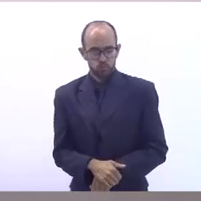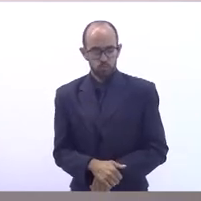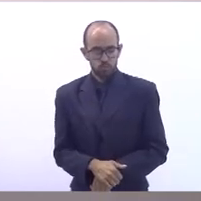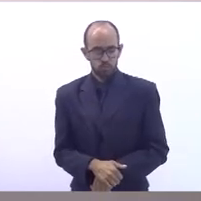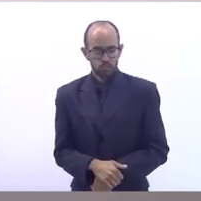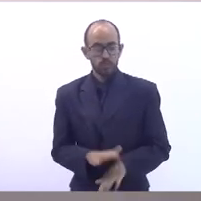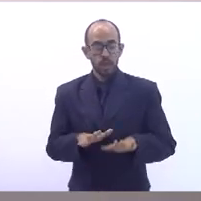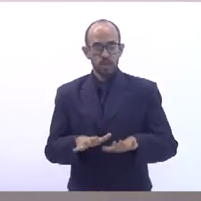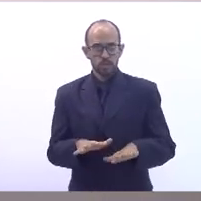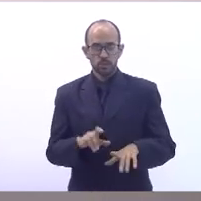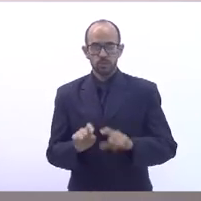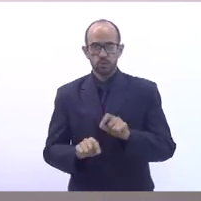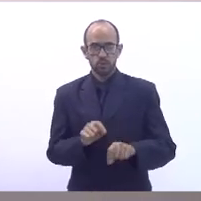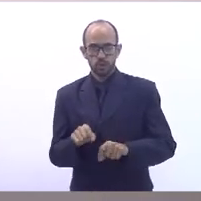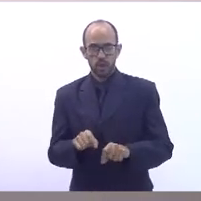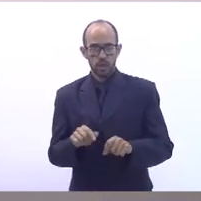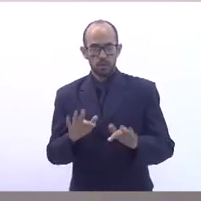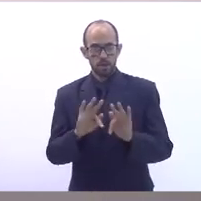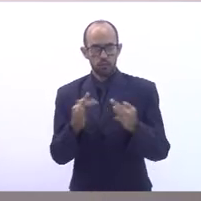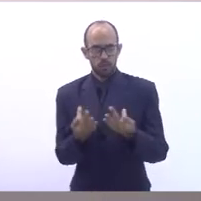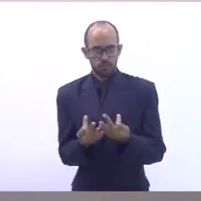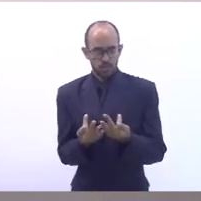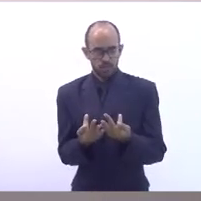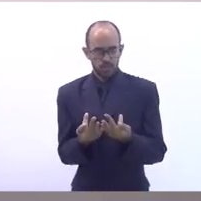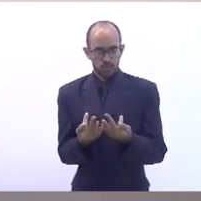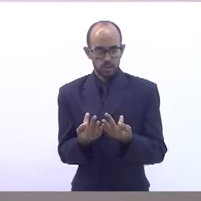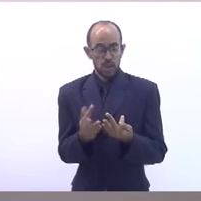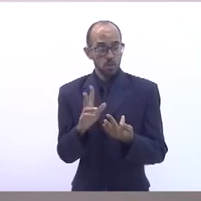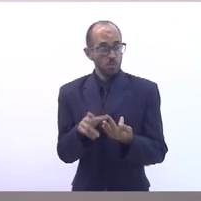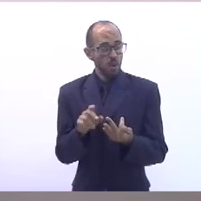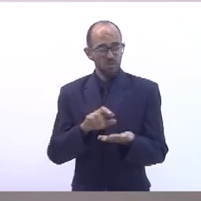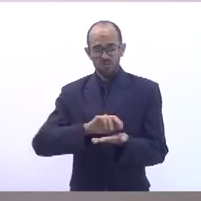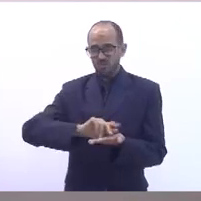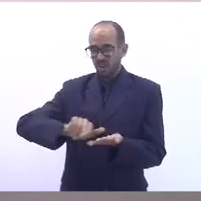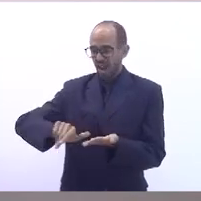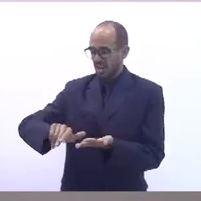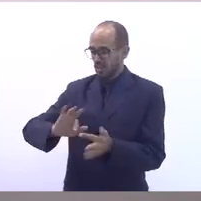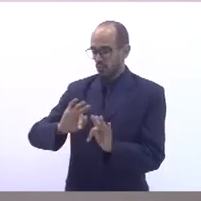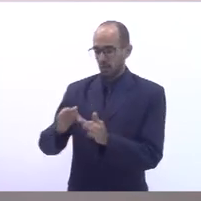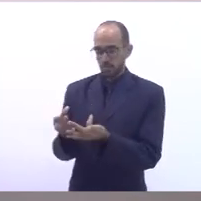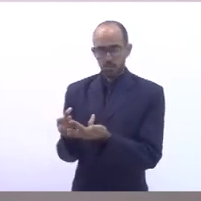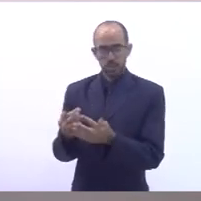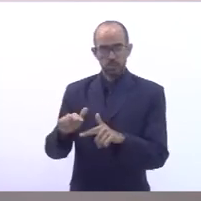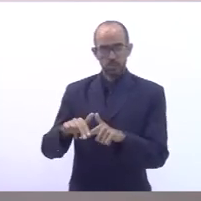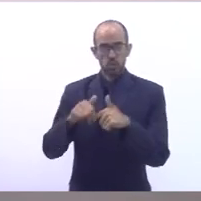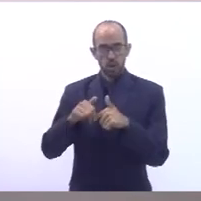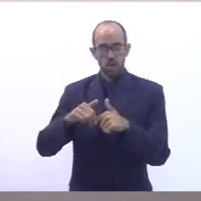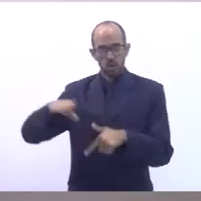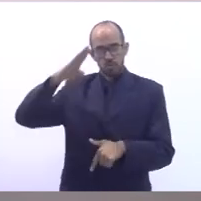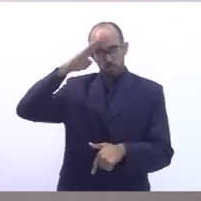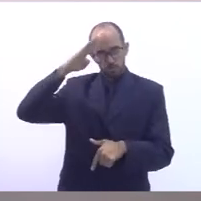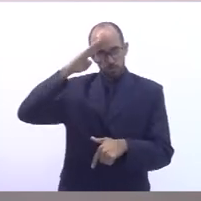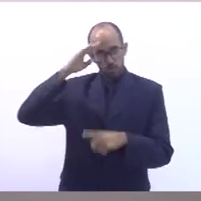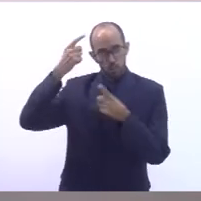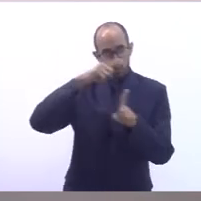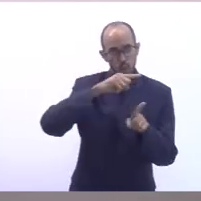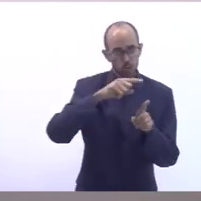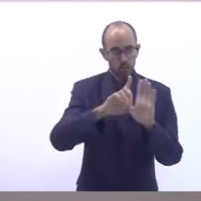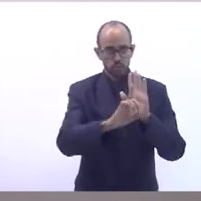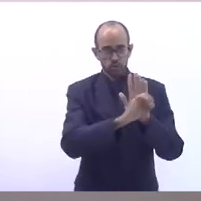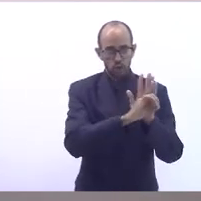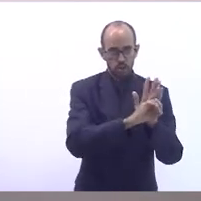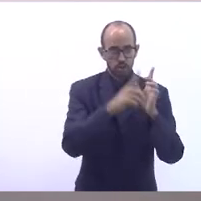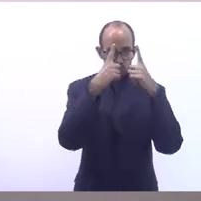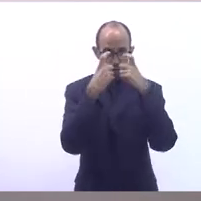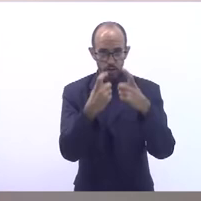e assim meus familiares como inúmeras famílias da nossa cidade em função da militarização do combate às drogas e violência